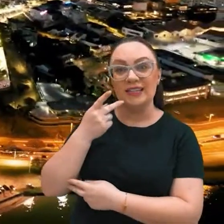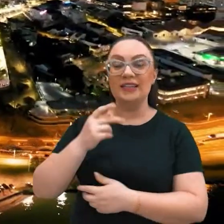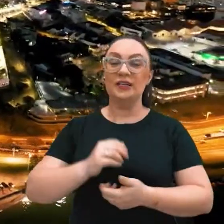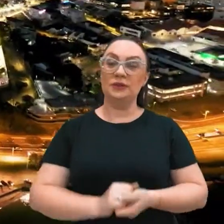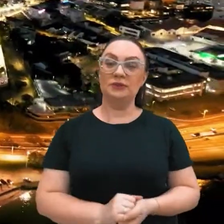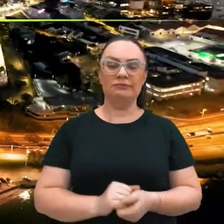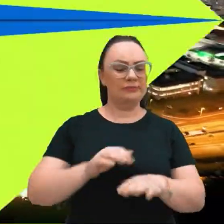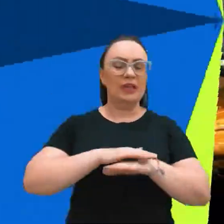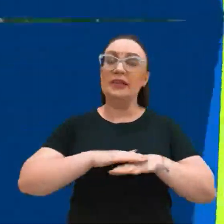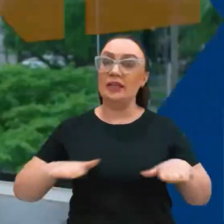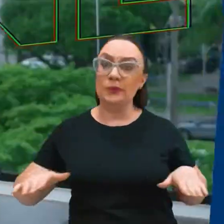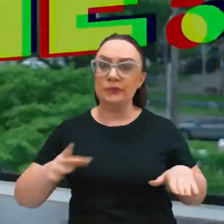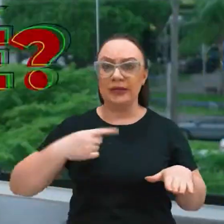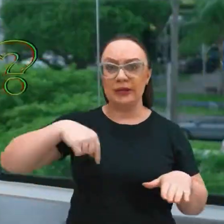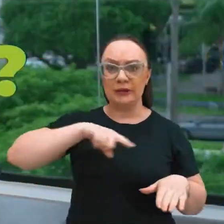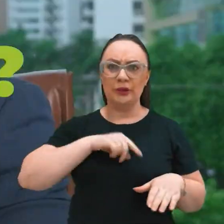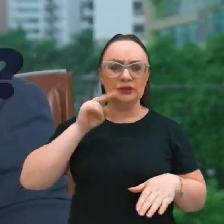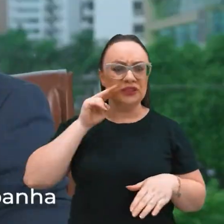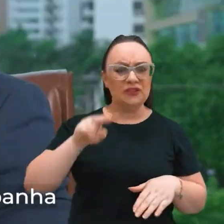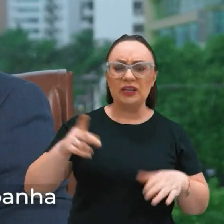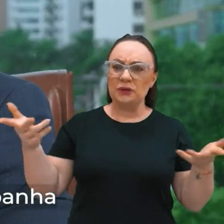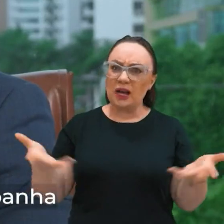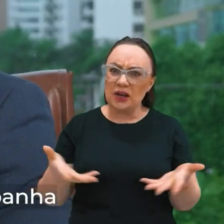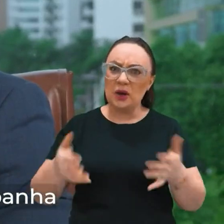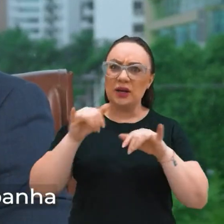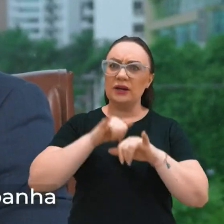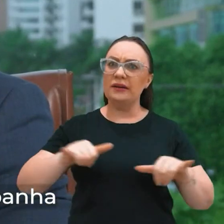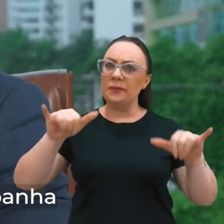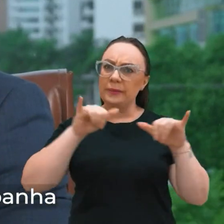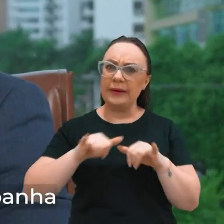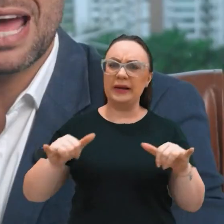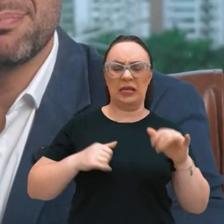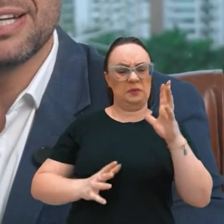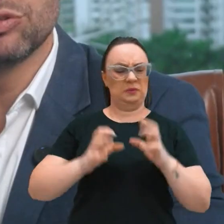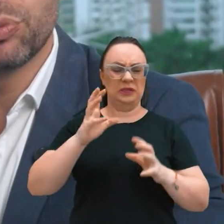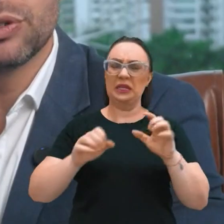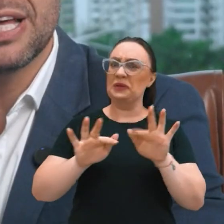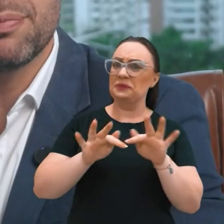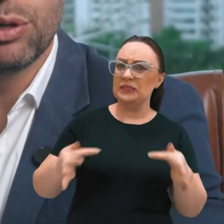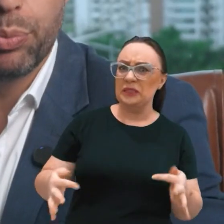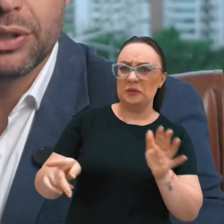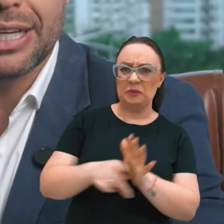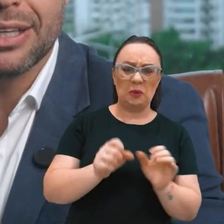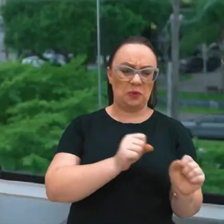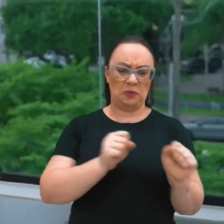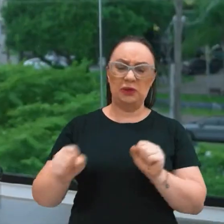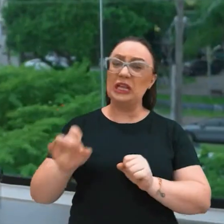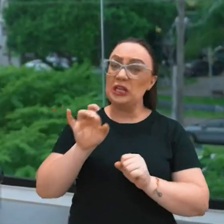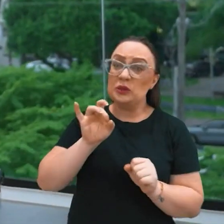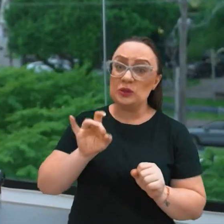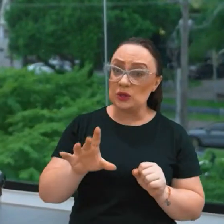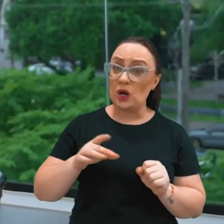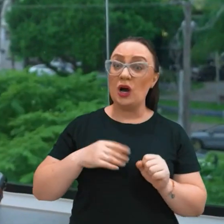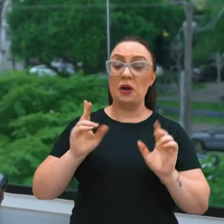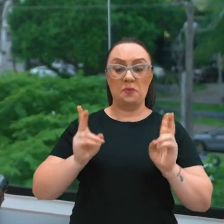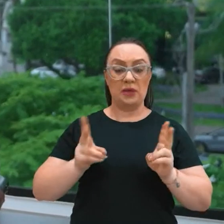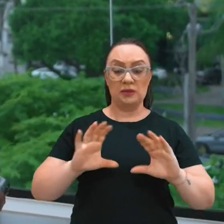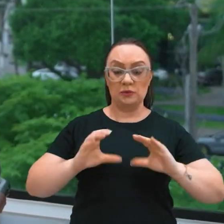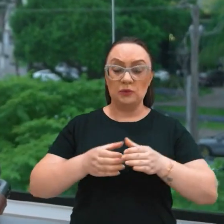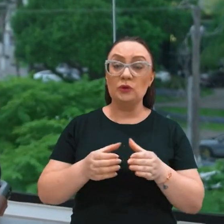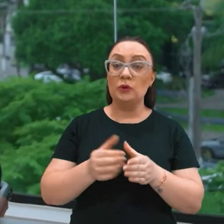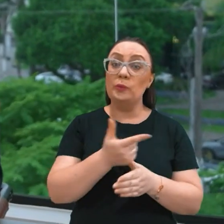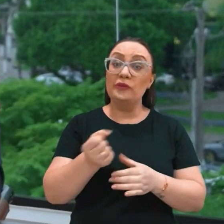rapidão. Deu, né? O que estamos vendo nessa campanha é a briga do poder pelo poder, de um grupo que há